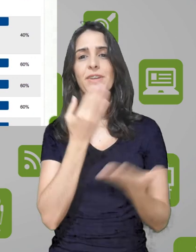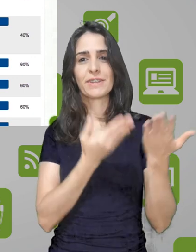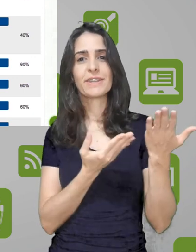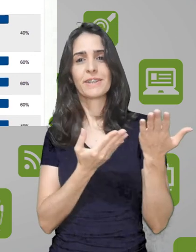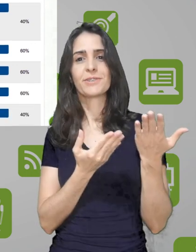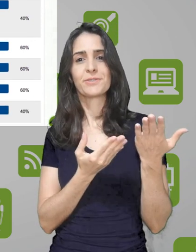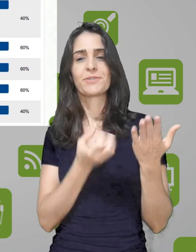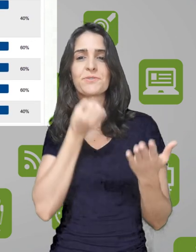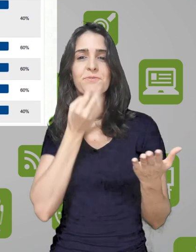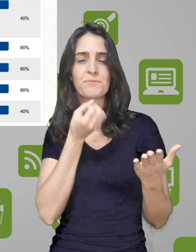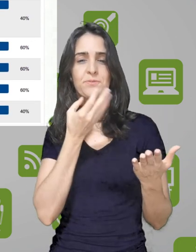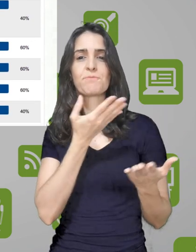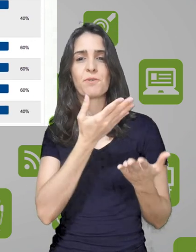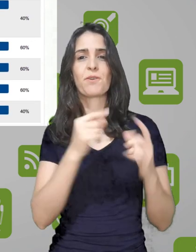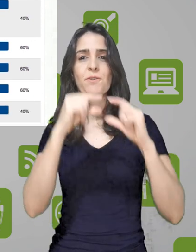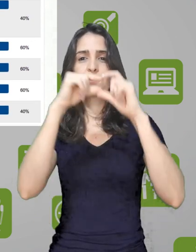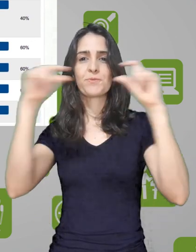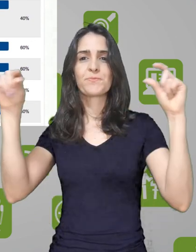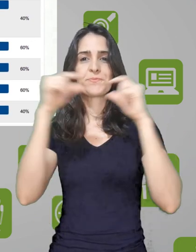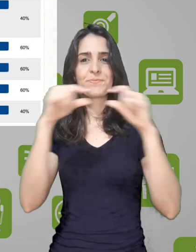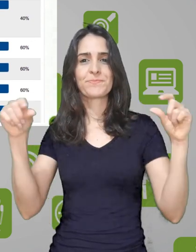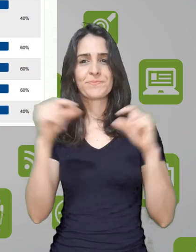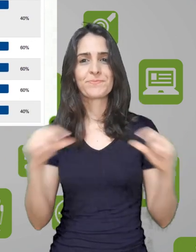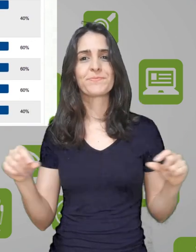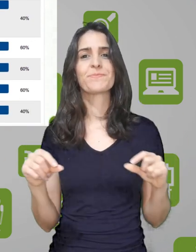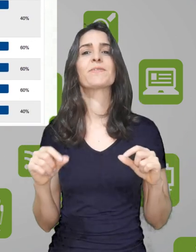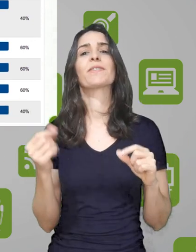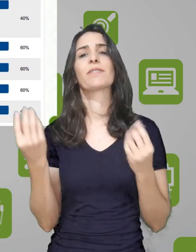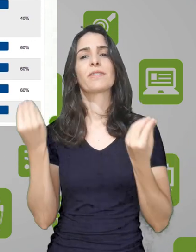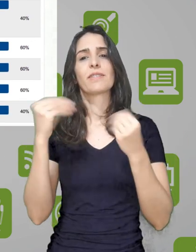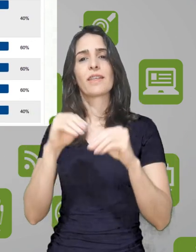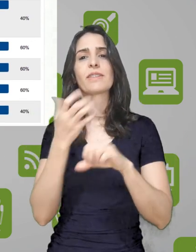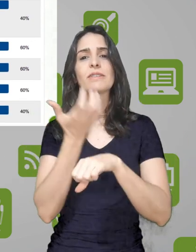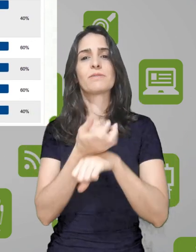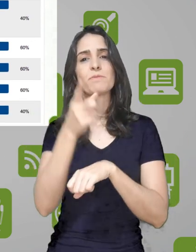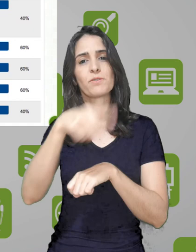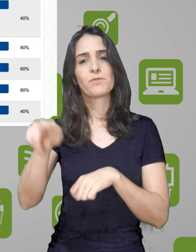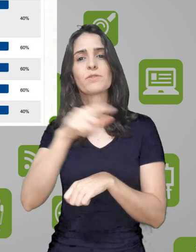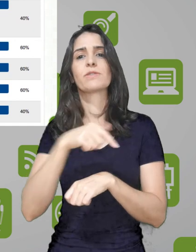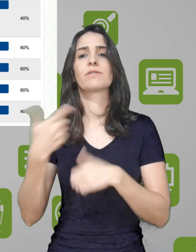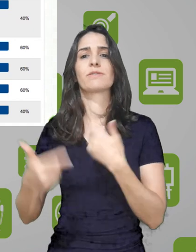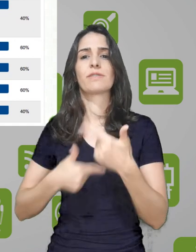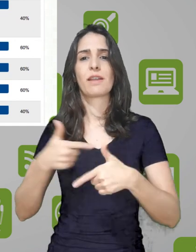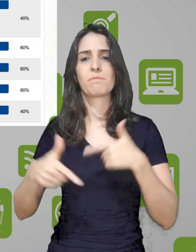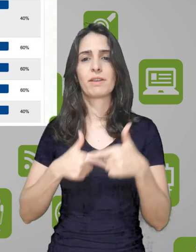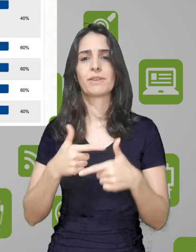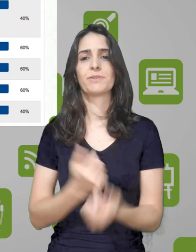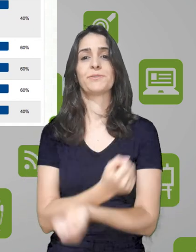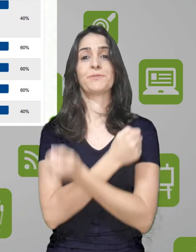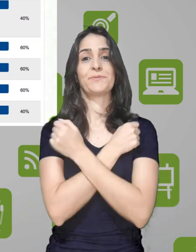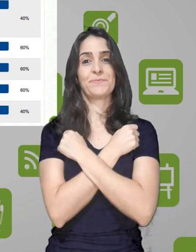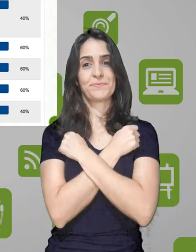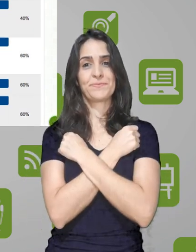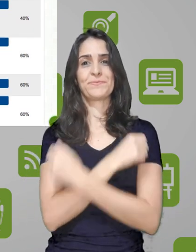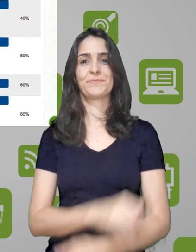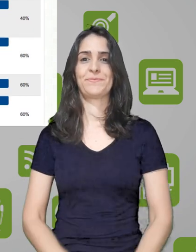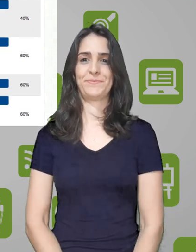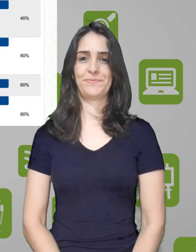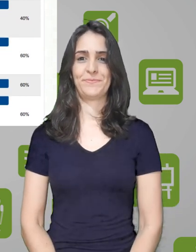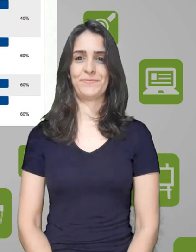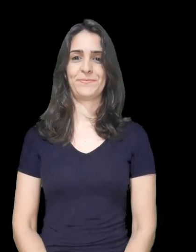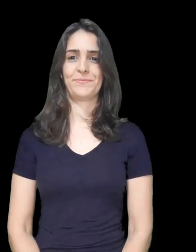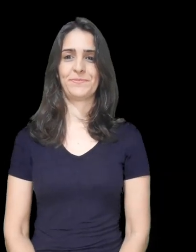isso aproveitem o potencial da barra de progresso quando ela estiver disponível na disciplina que você tiver atuando um